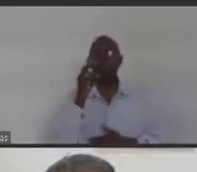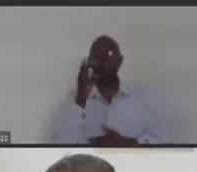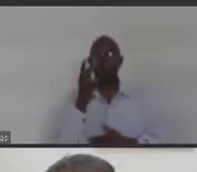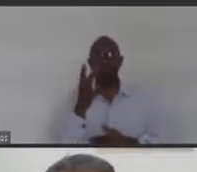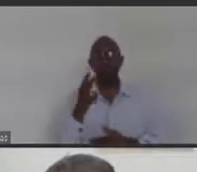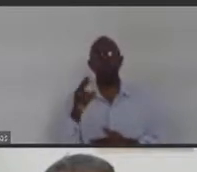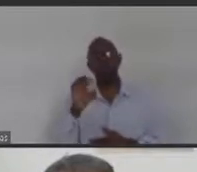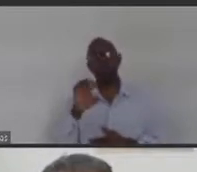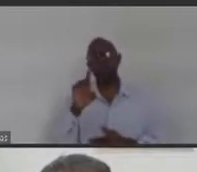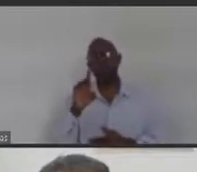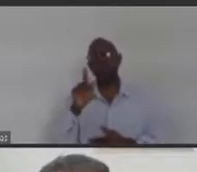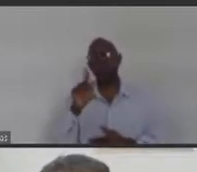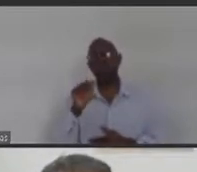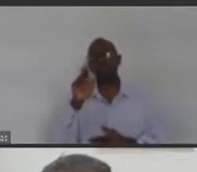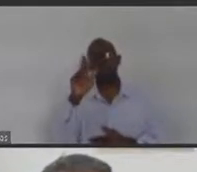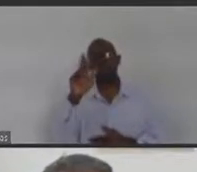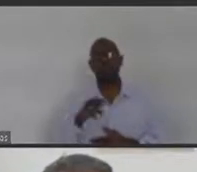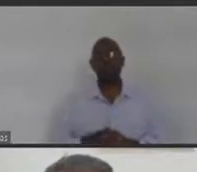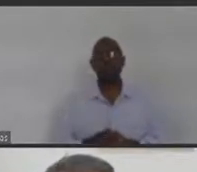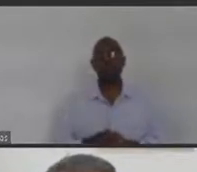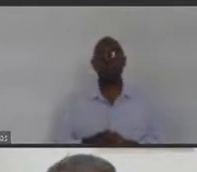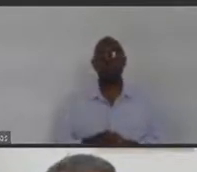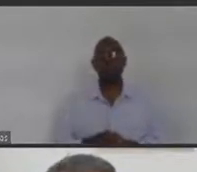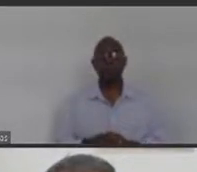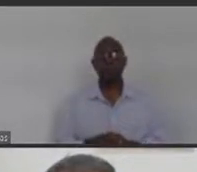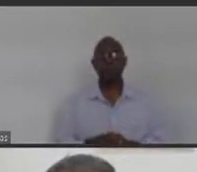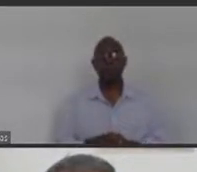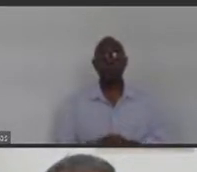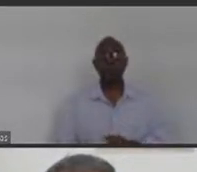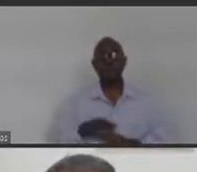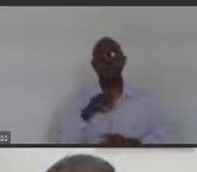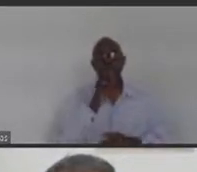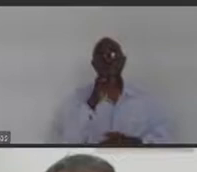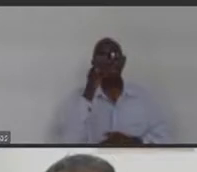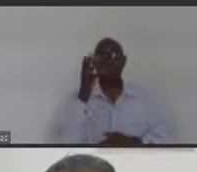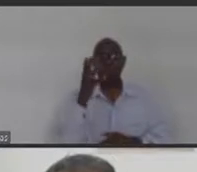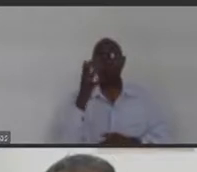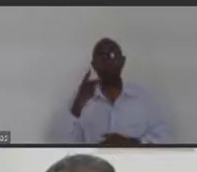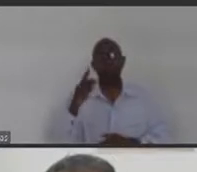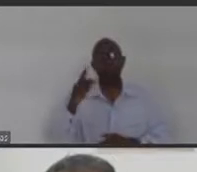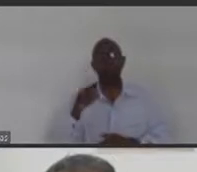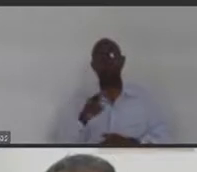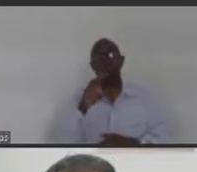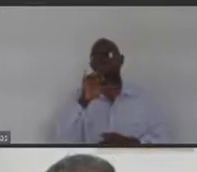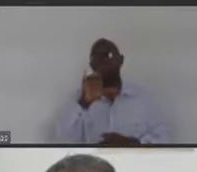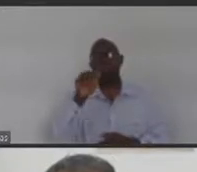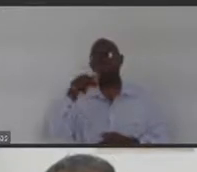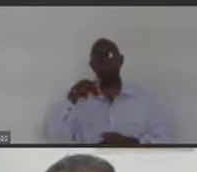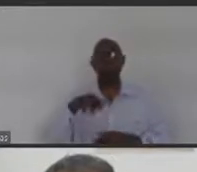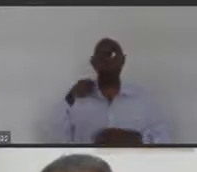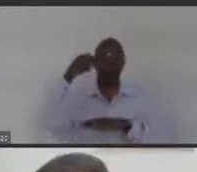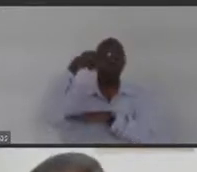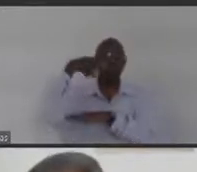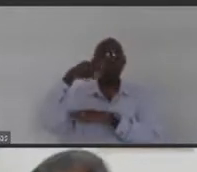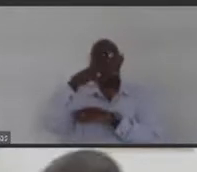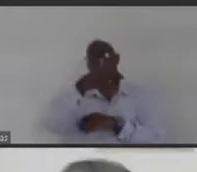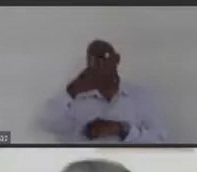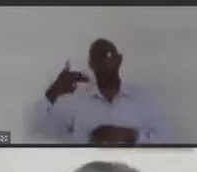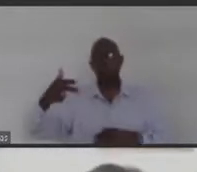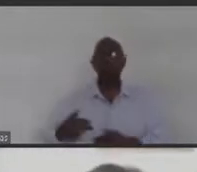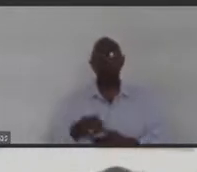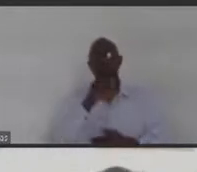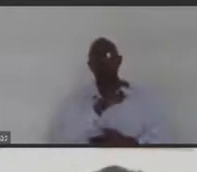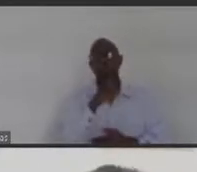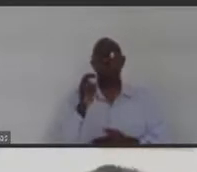Cabral, diverso, indicação 4.053 e 4.054, vereador William Souza, iluminação, indicação 4.055, vereador